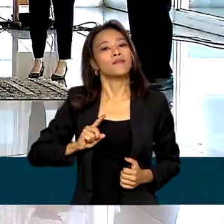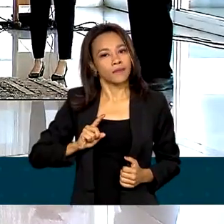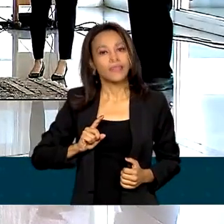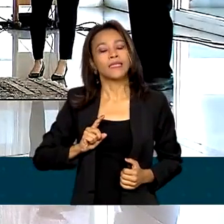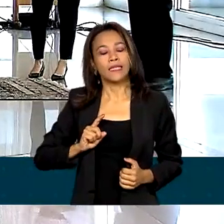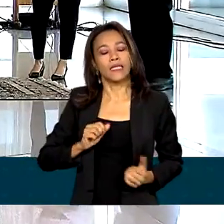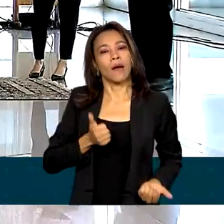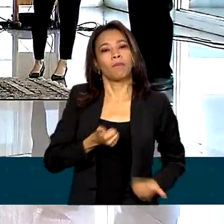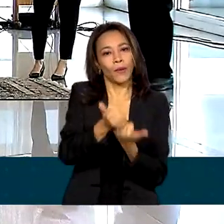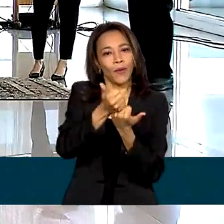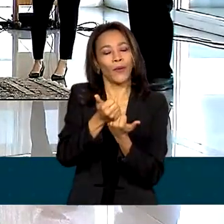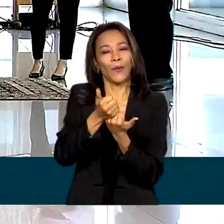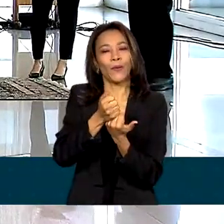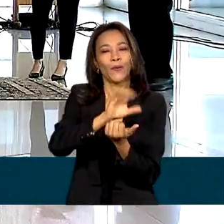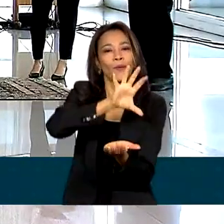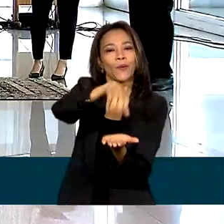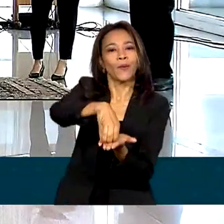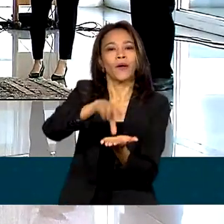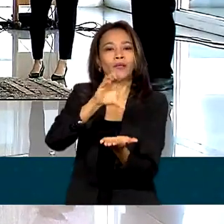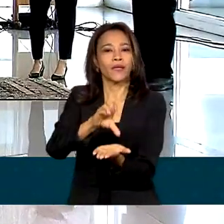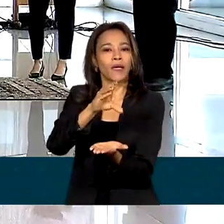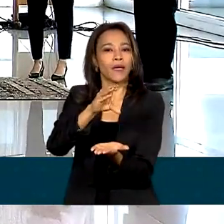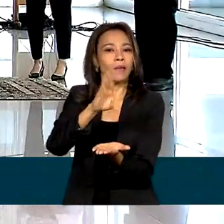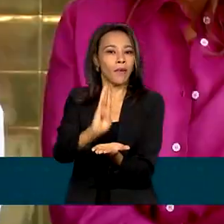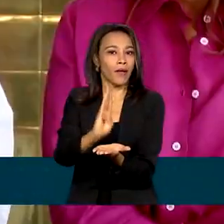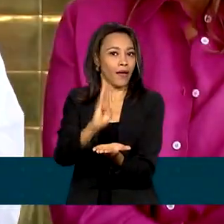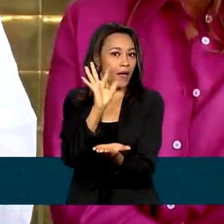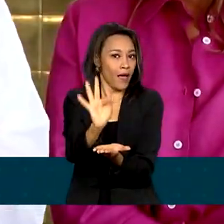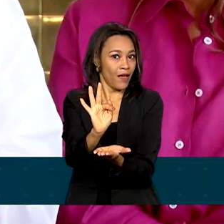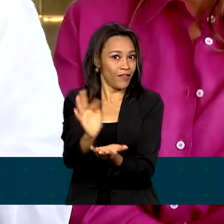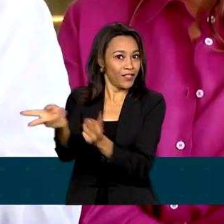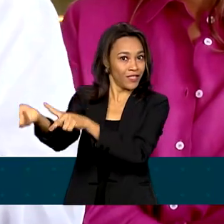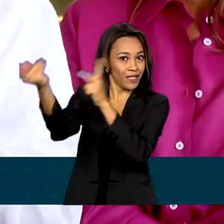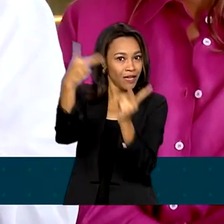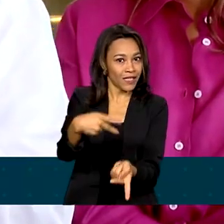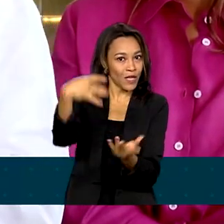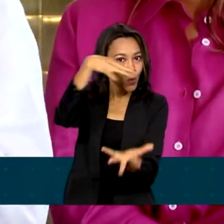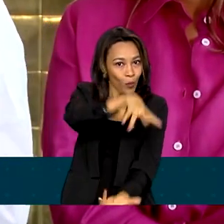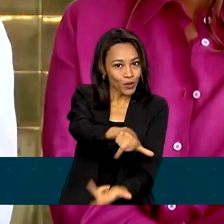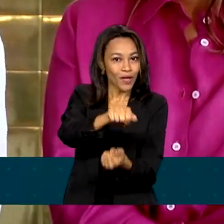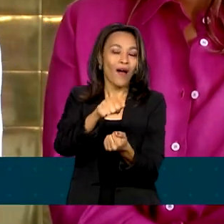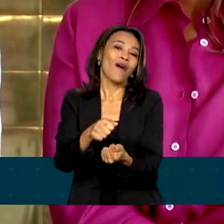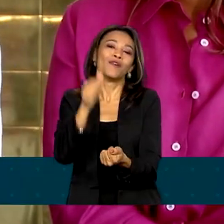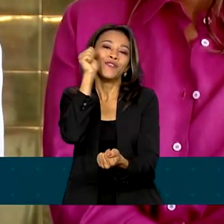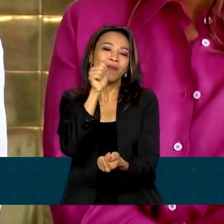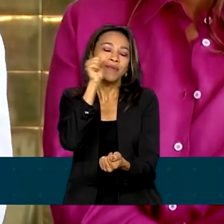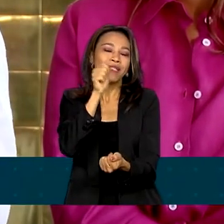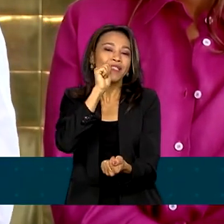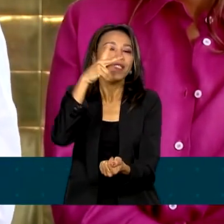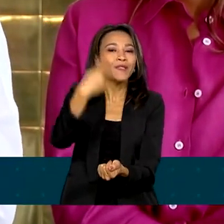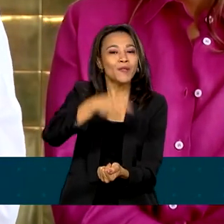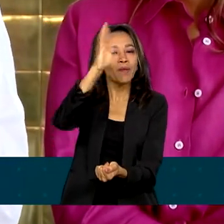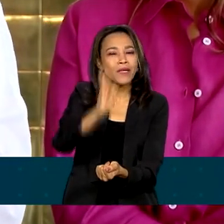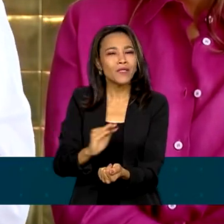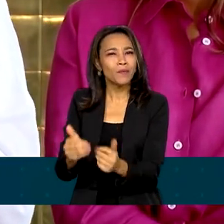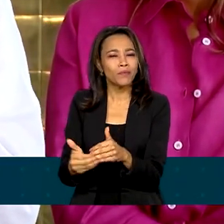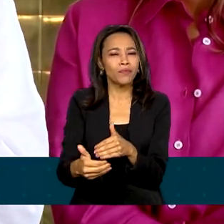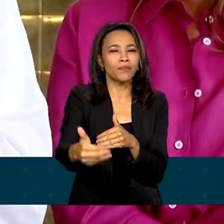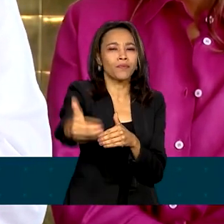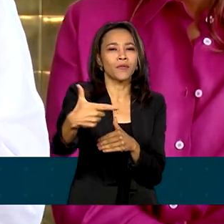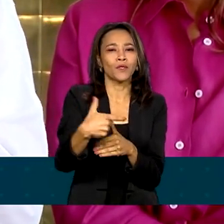a intenção da CBF em trazer o mundial de futebol feminino para o Brasil em 2027